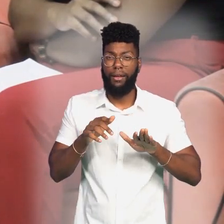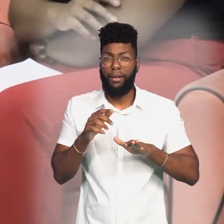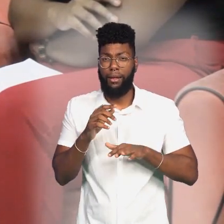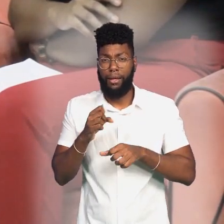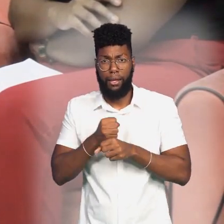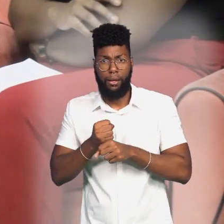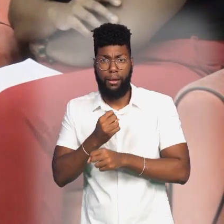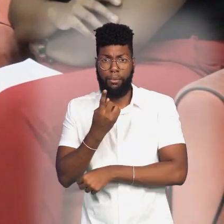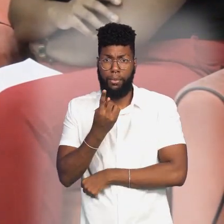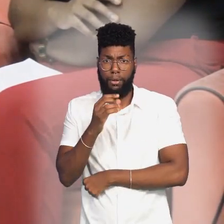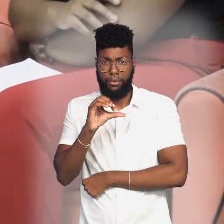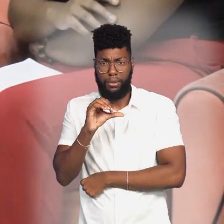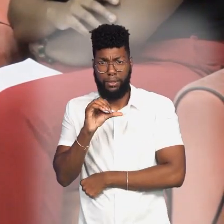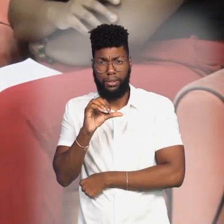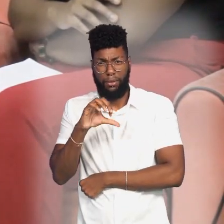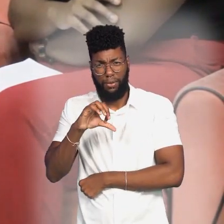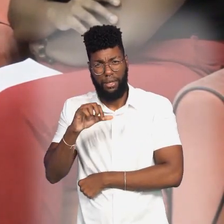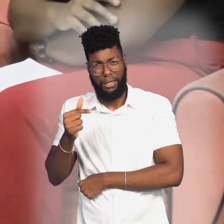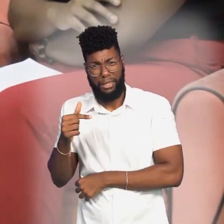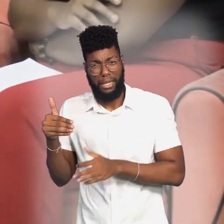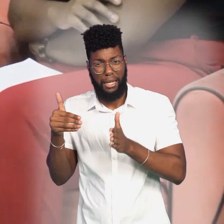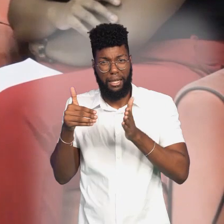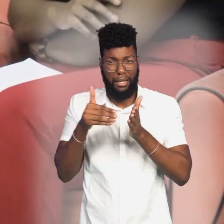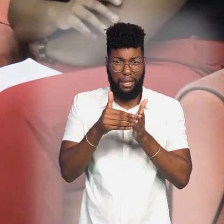97 até 96.